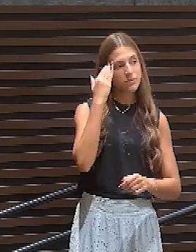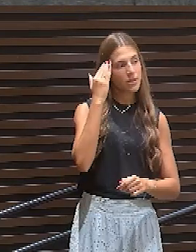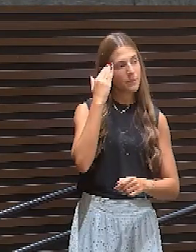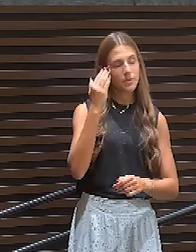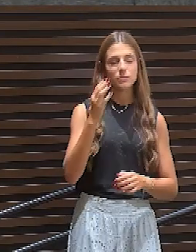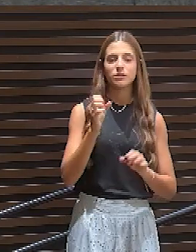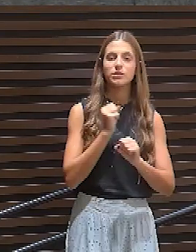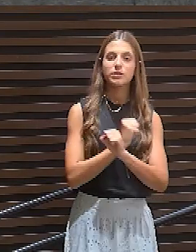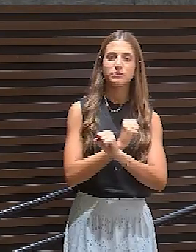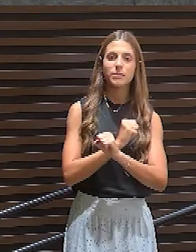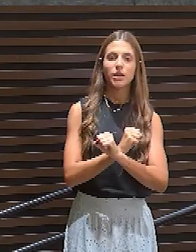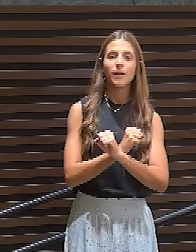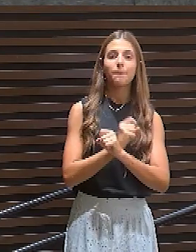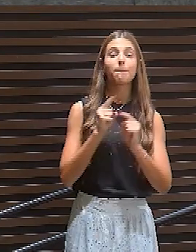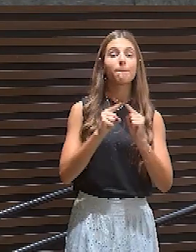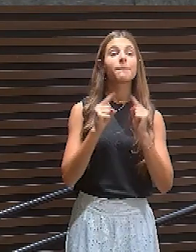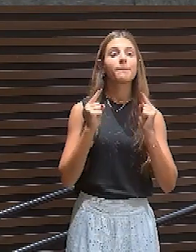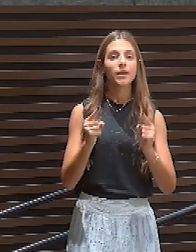não muda.